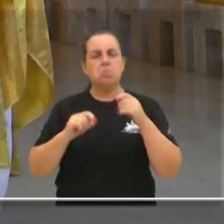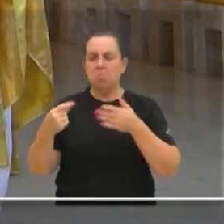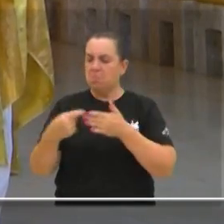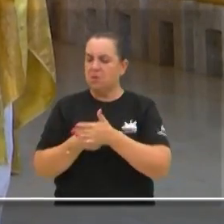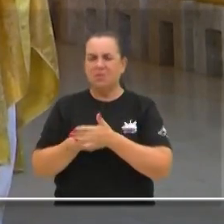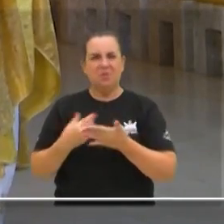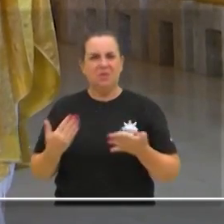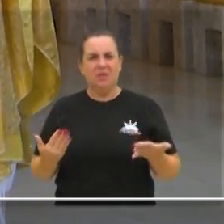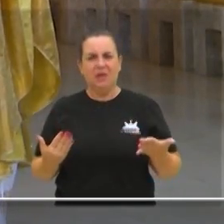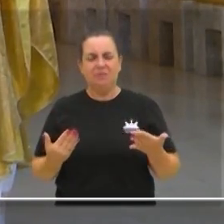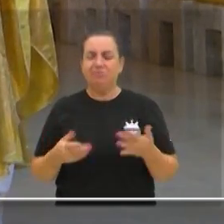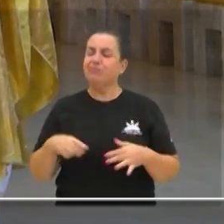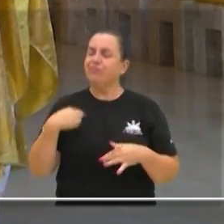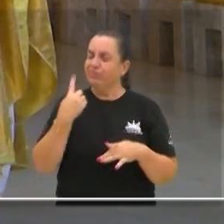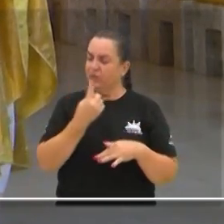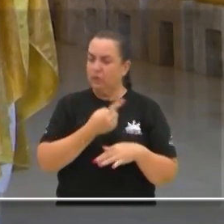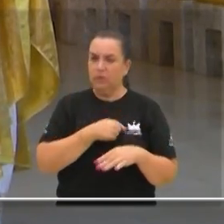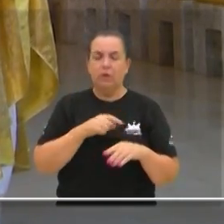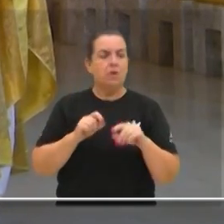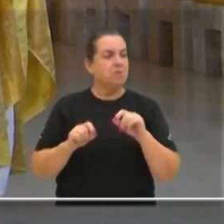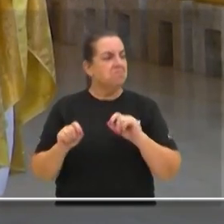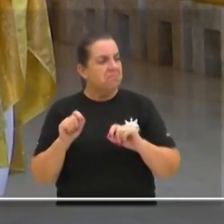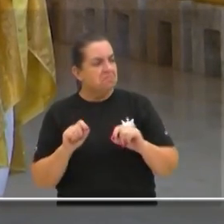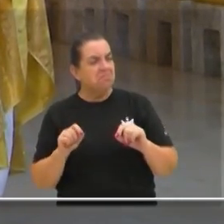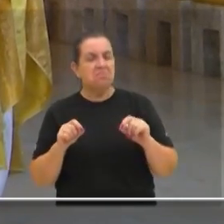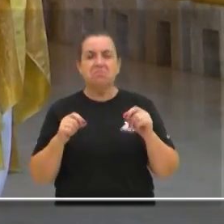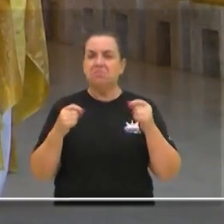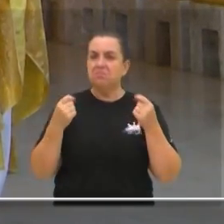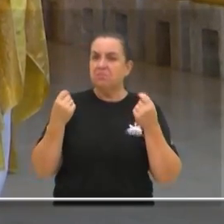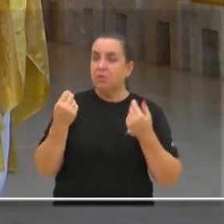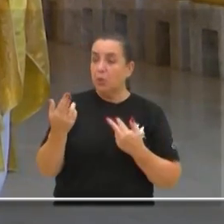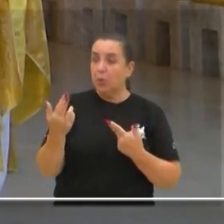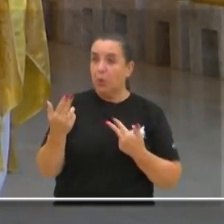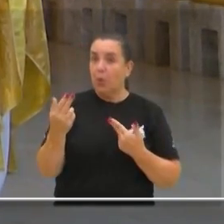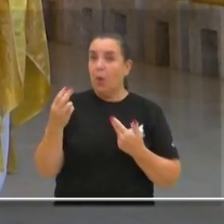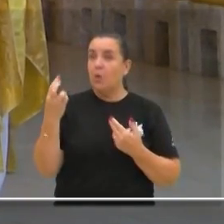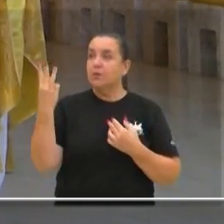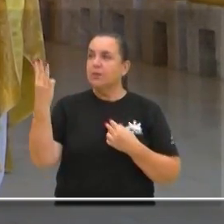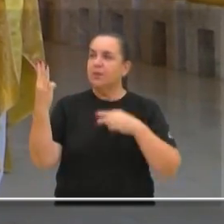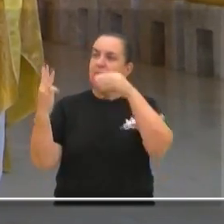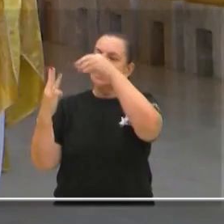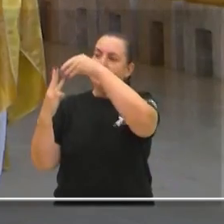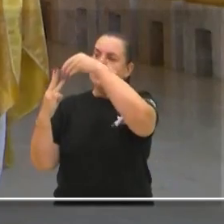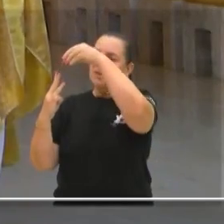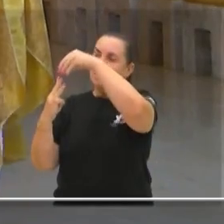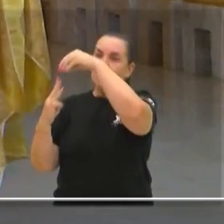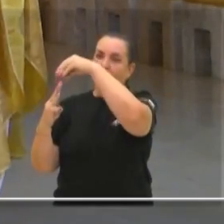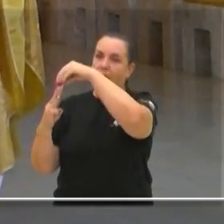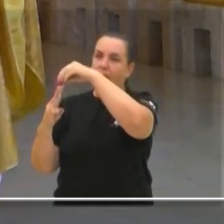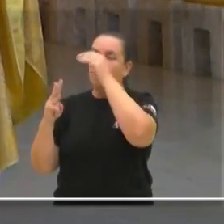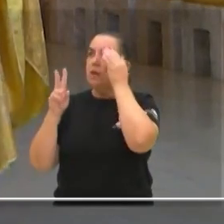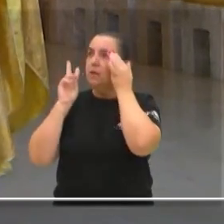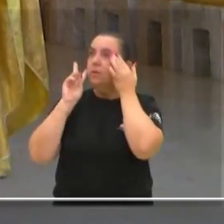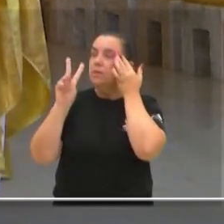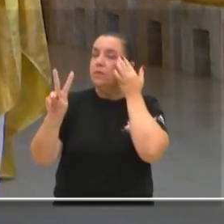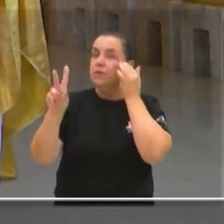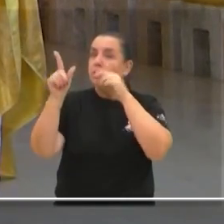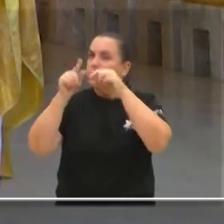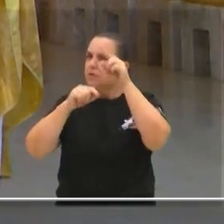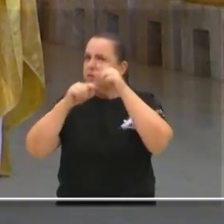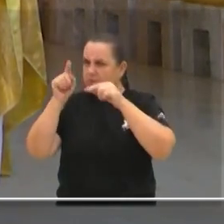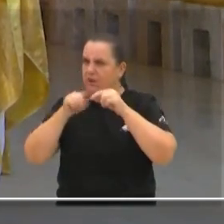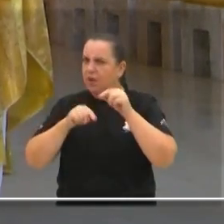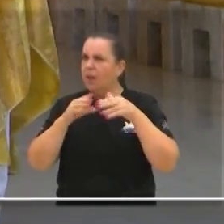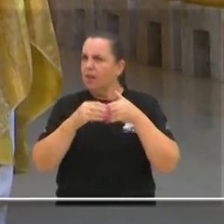perguntar: será que nós, tal qual os três reis magos, vimos a